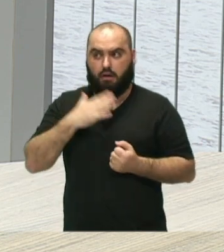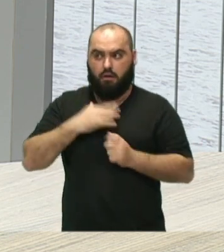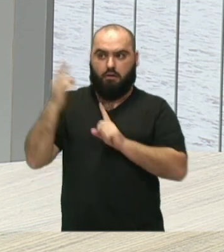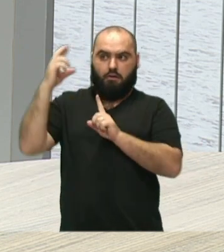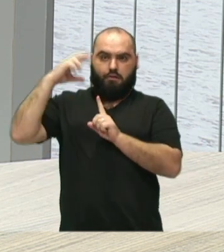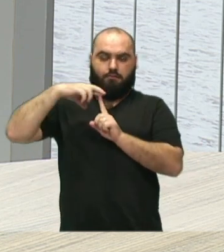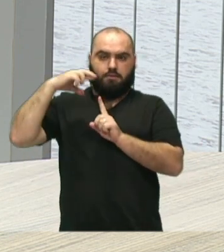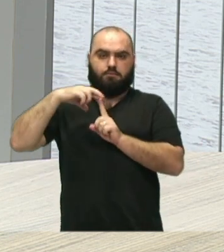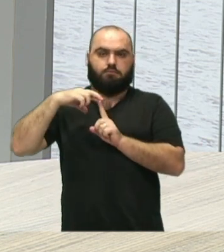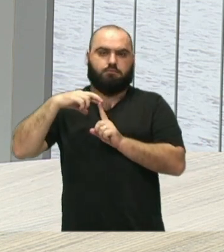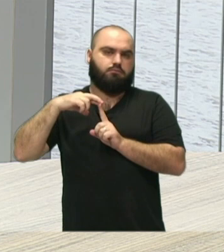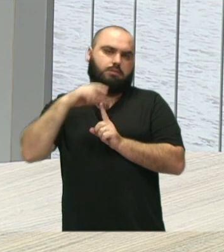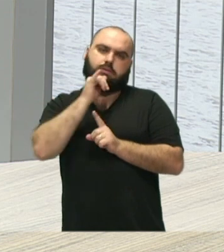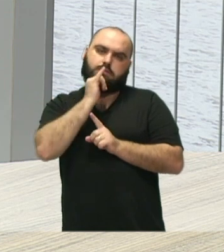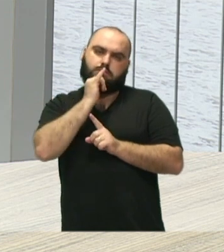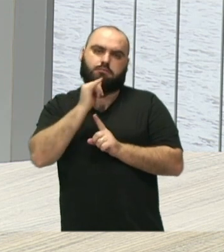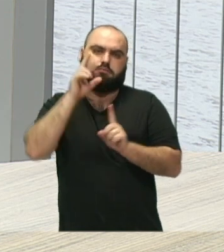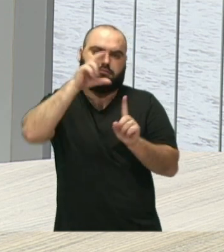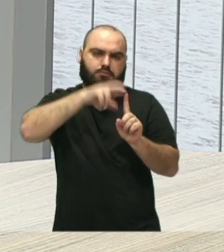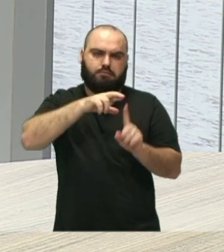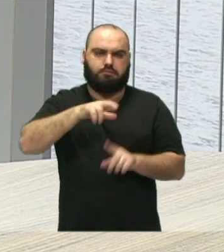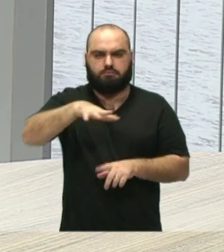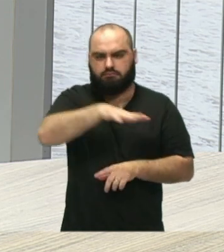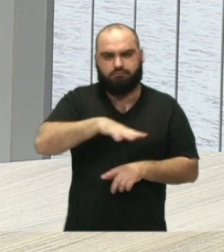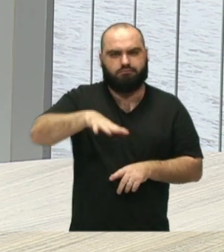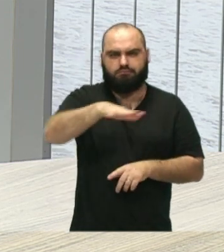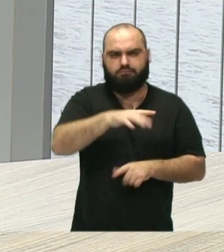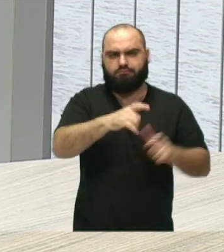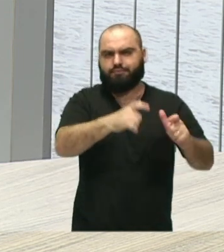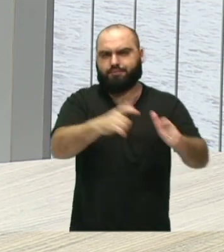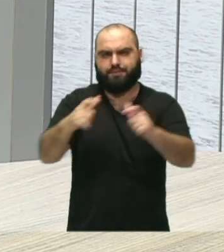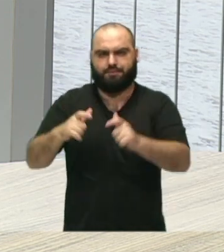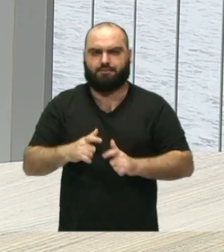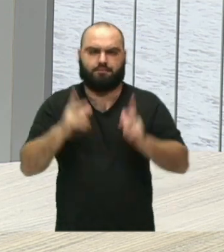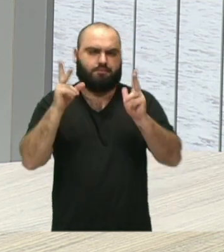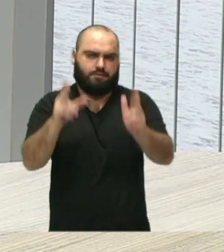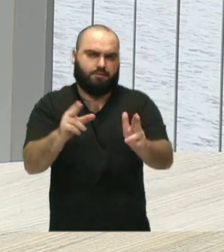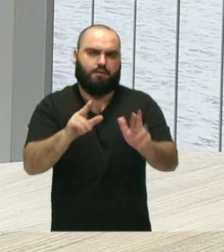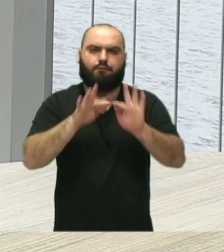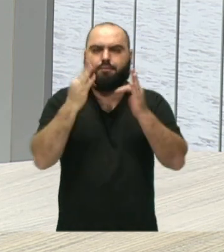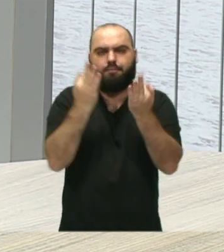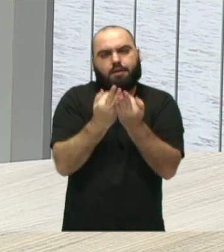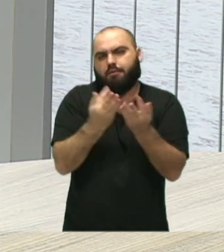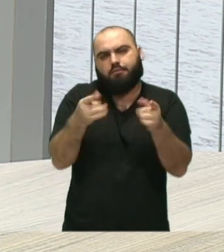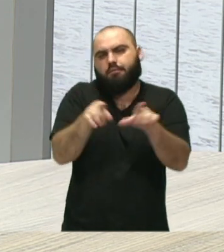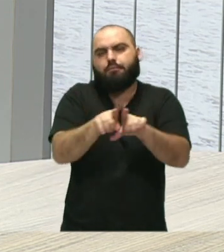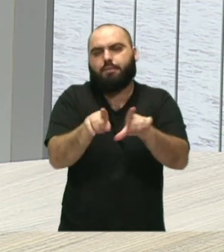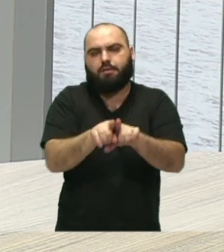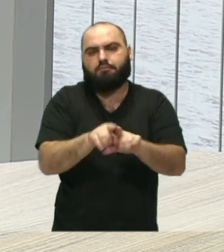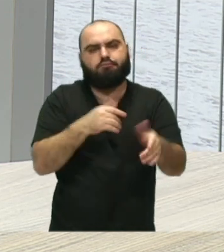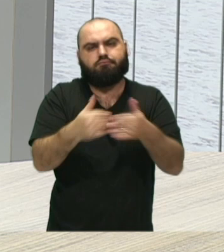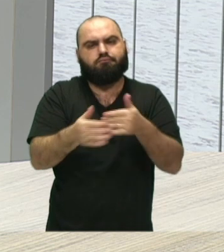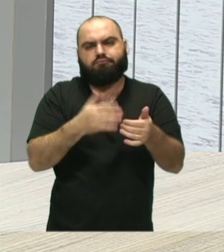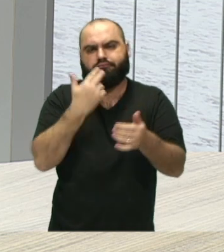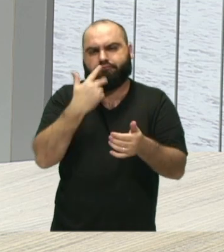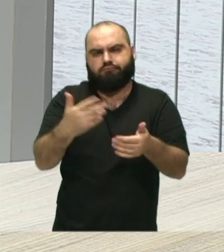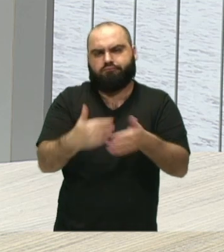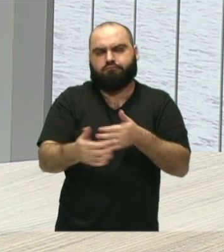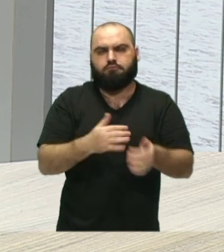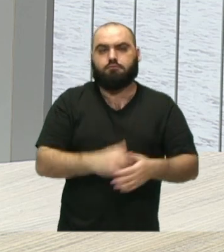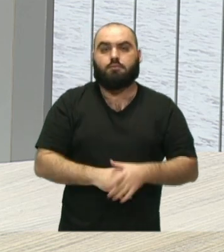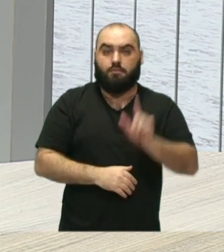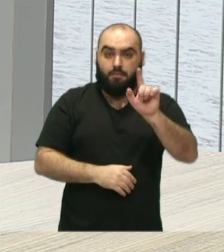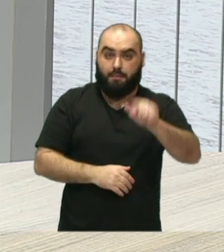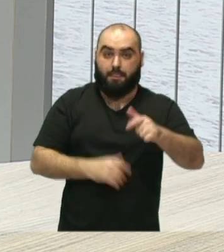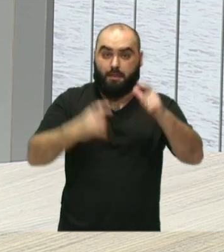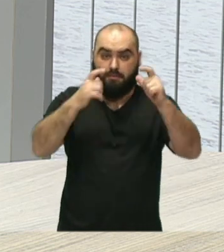nós estamos falando de referências regionais, referências locais, que é o que somos, referências familiares, que seja. É um